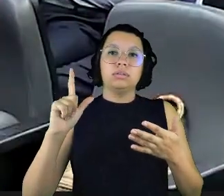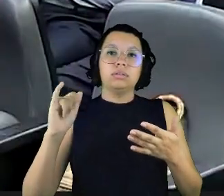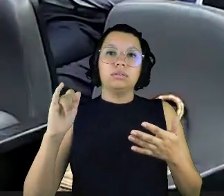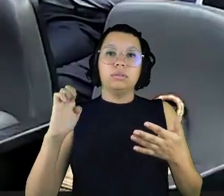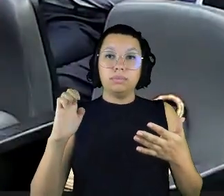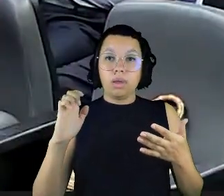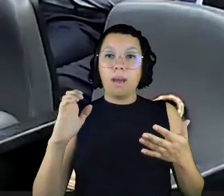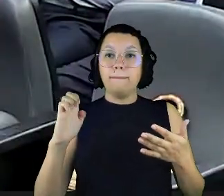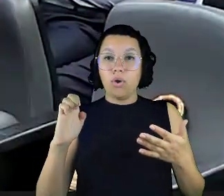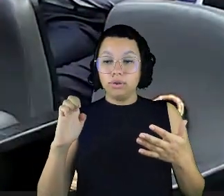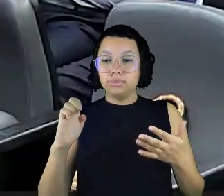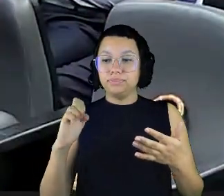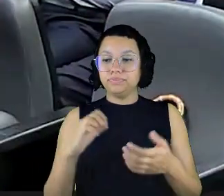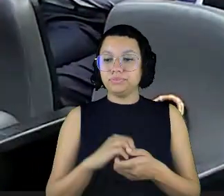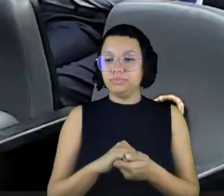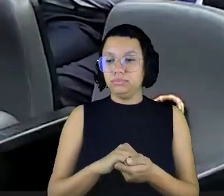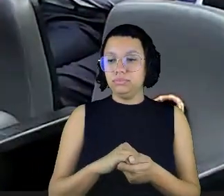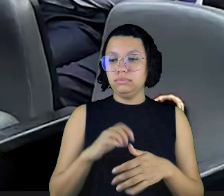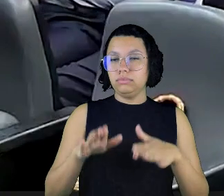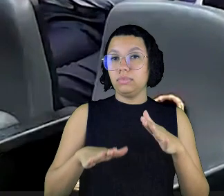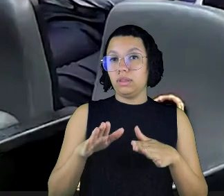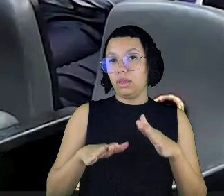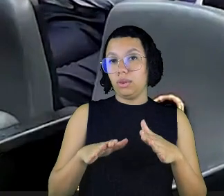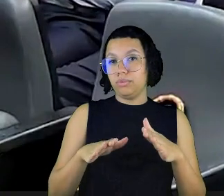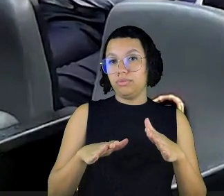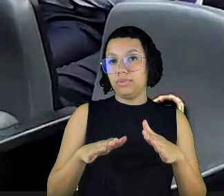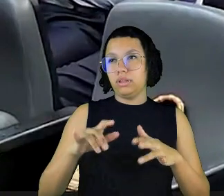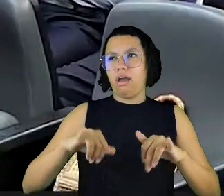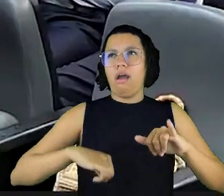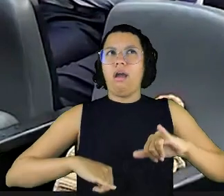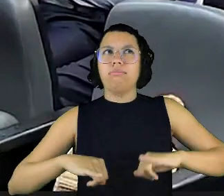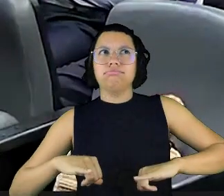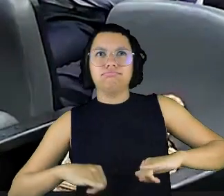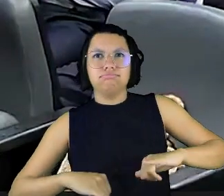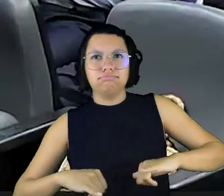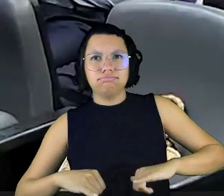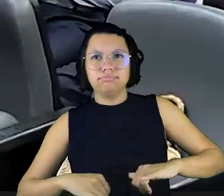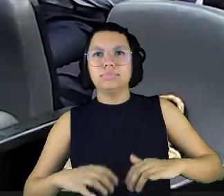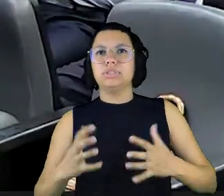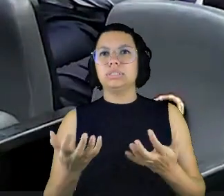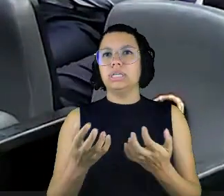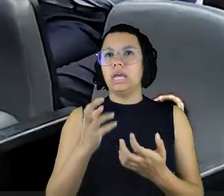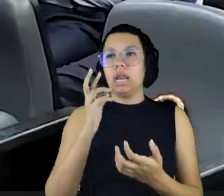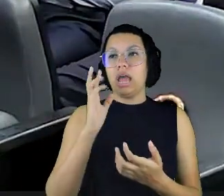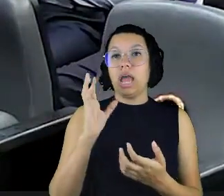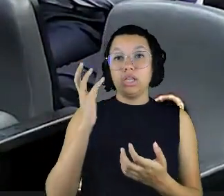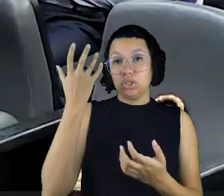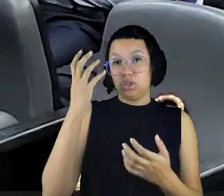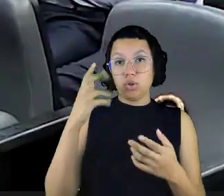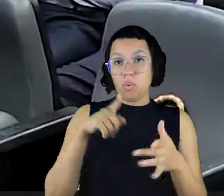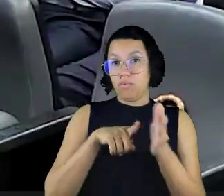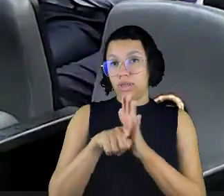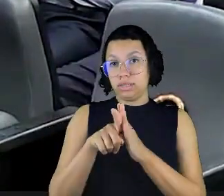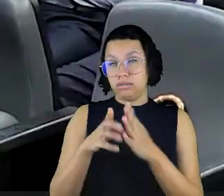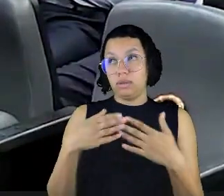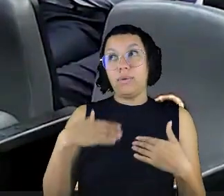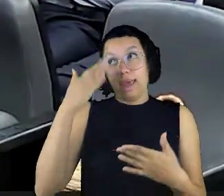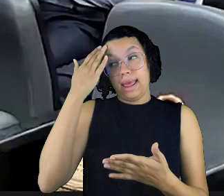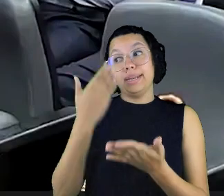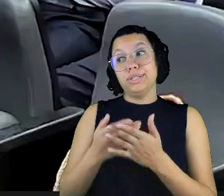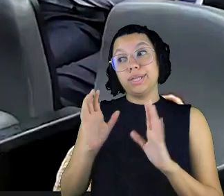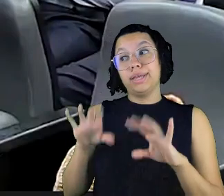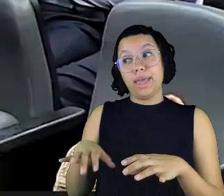talvez na sofreguidão de resolver as questões, eu quero crer que seja isso, questão de pressa, simplesmente, né?